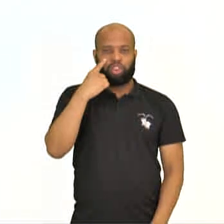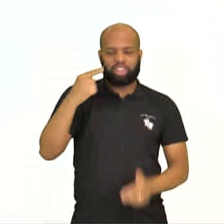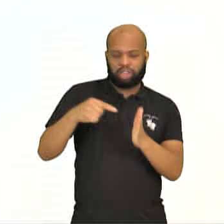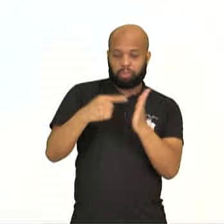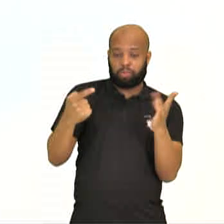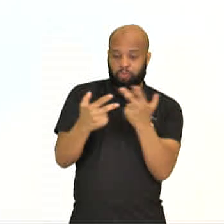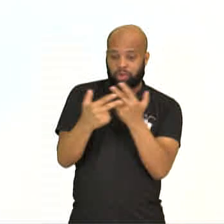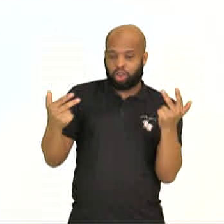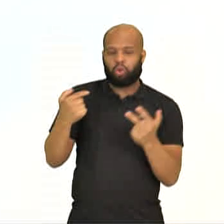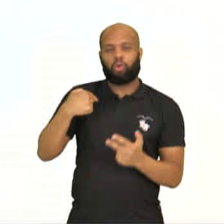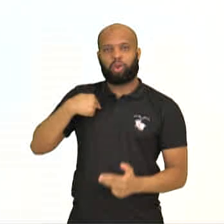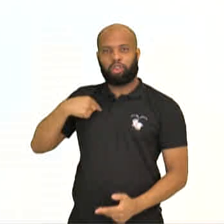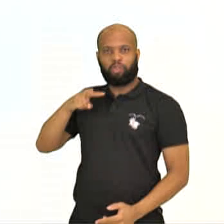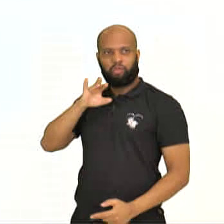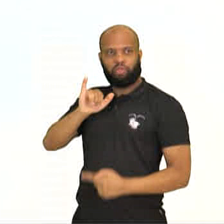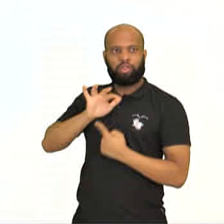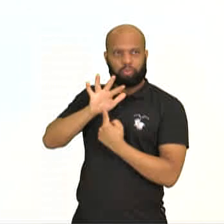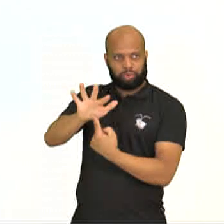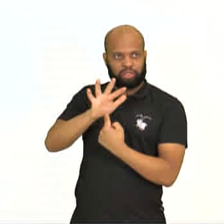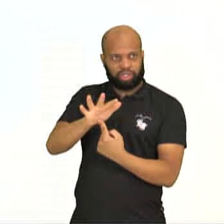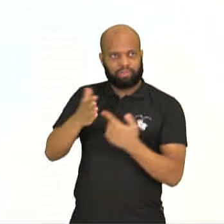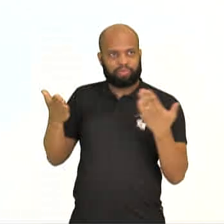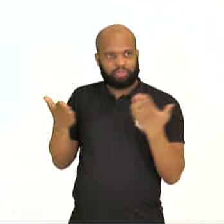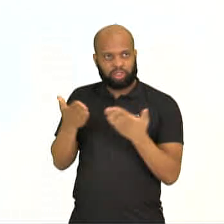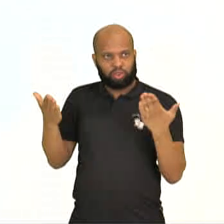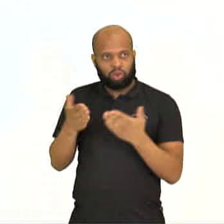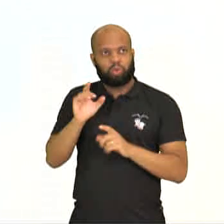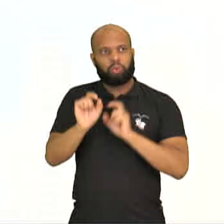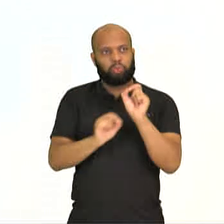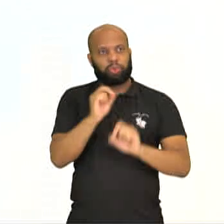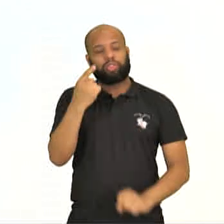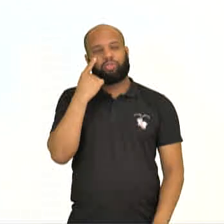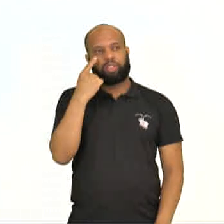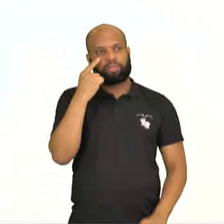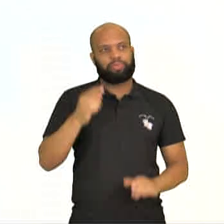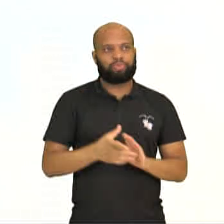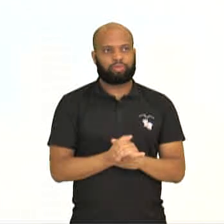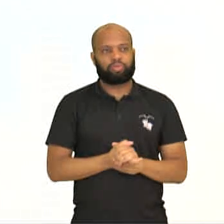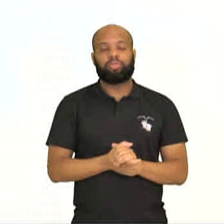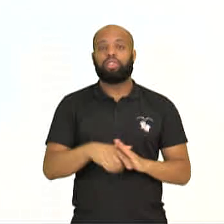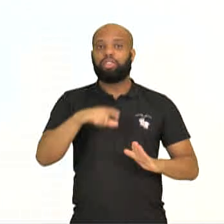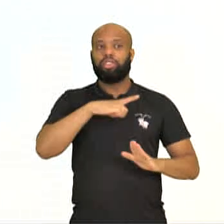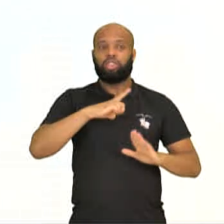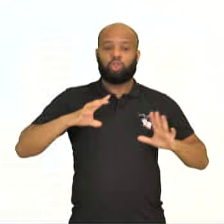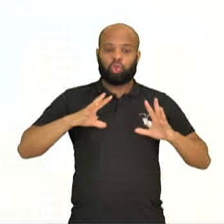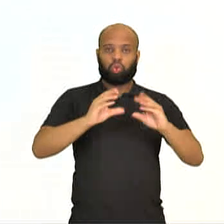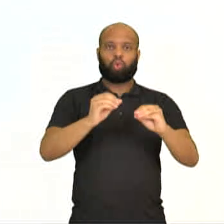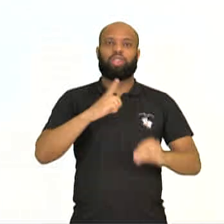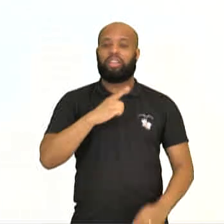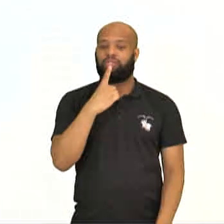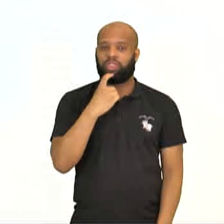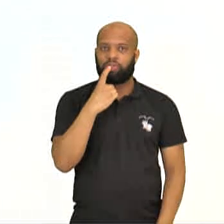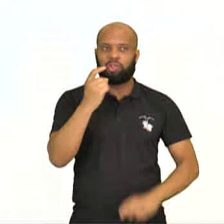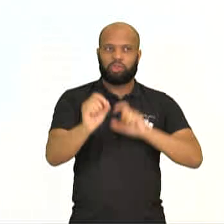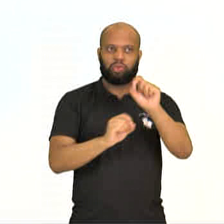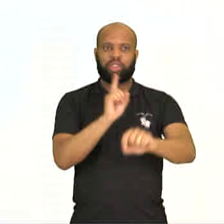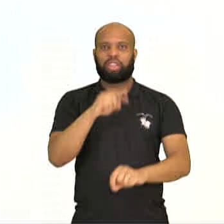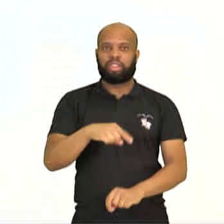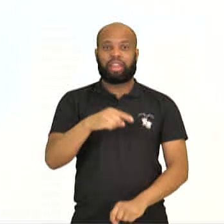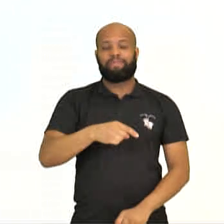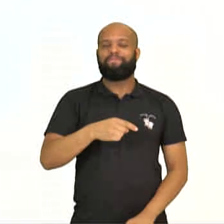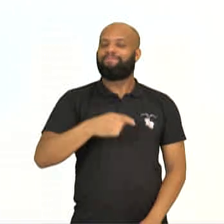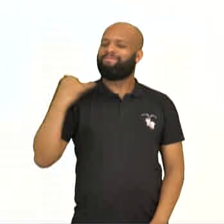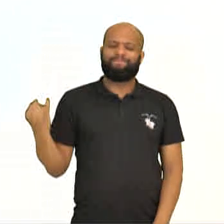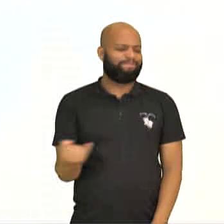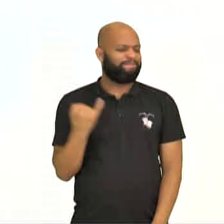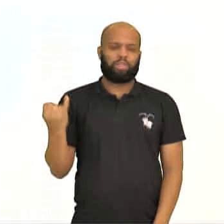que a gente já diz para vocês aqui é o seguinte: tudo que está em vermelho é essencial,